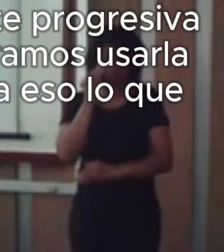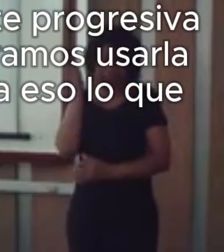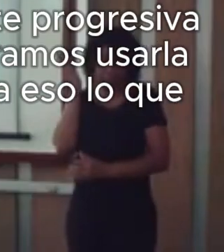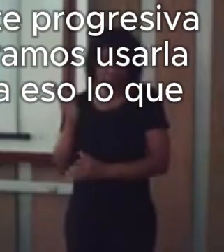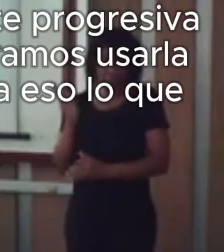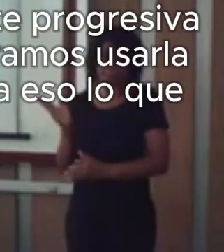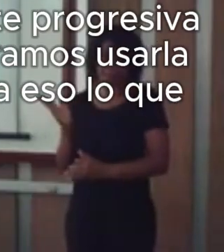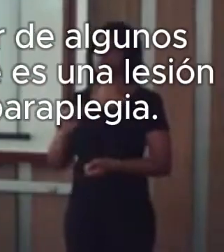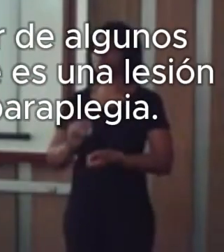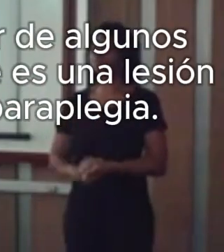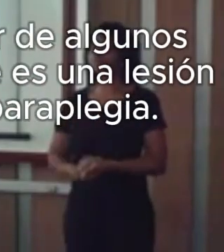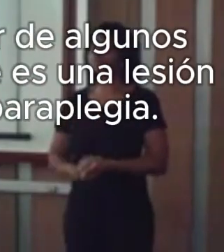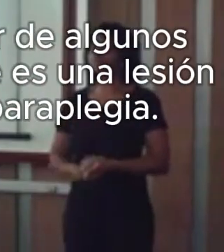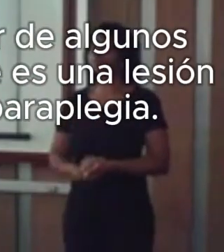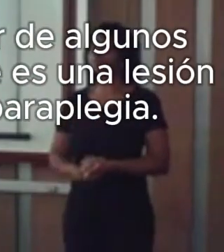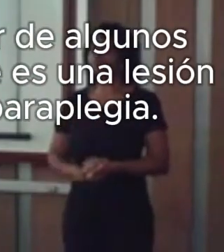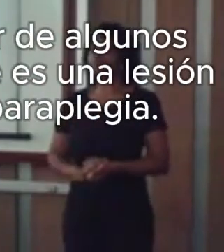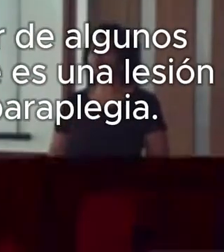fazer.